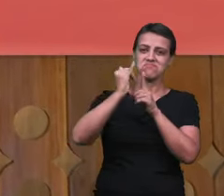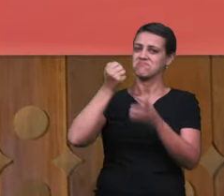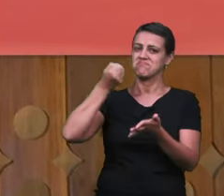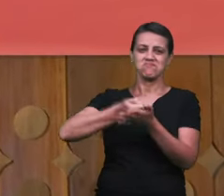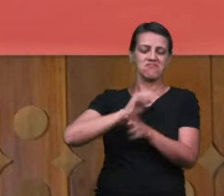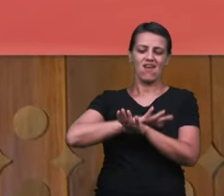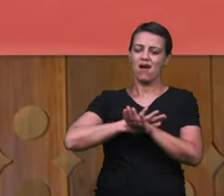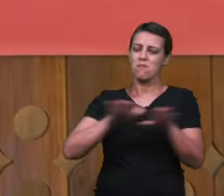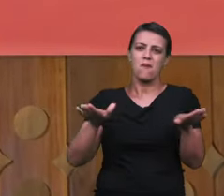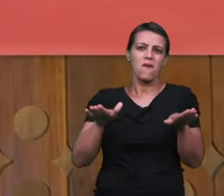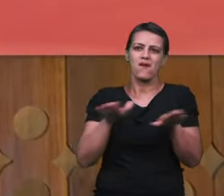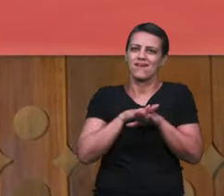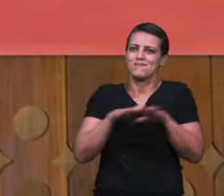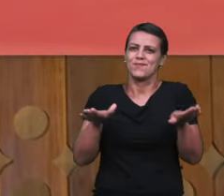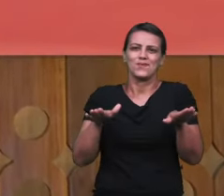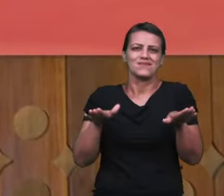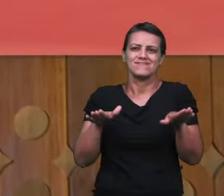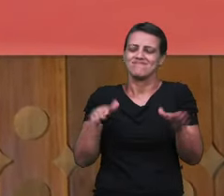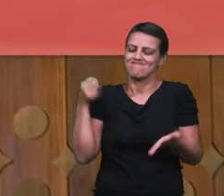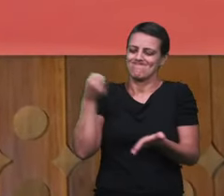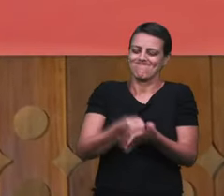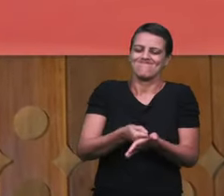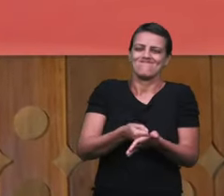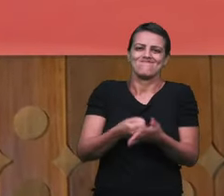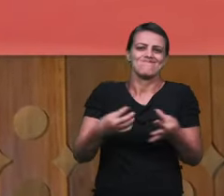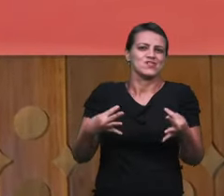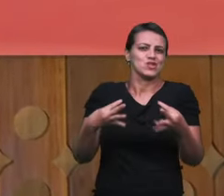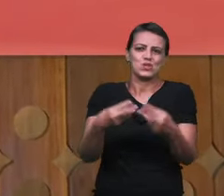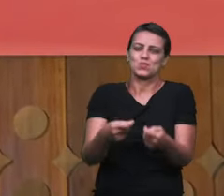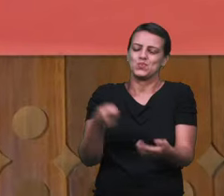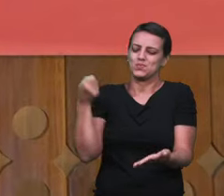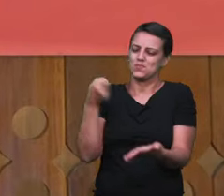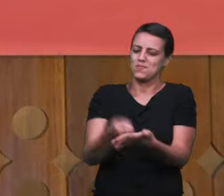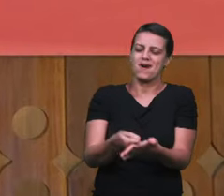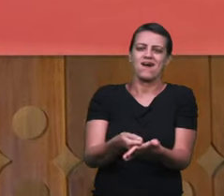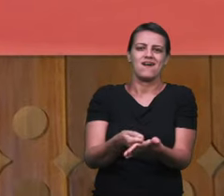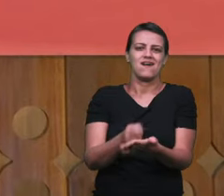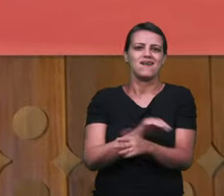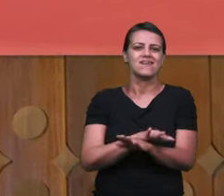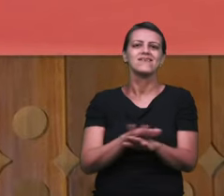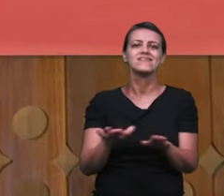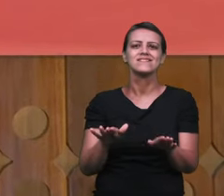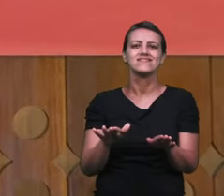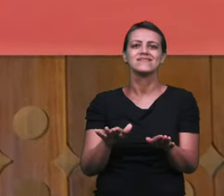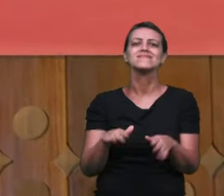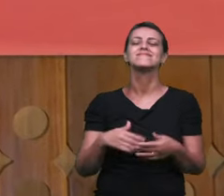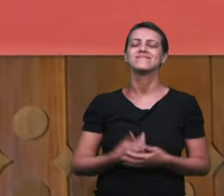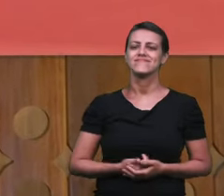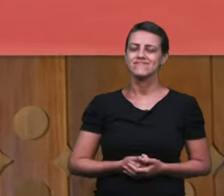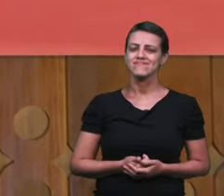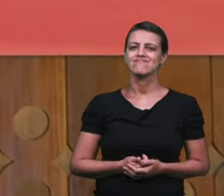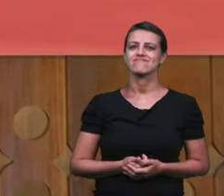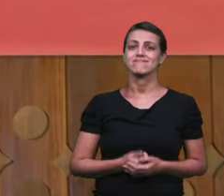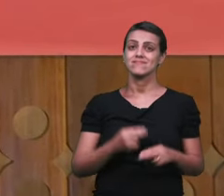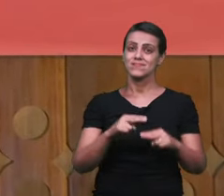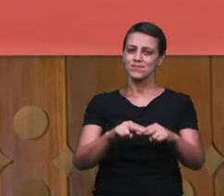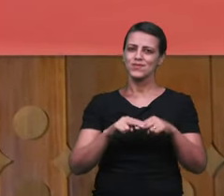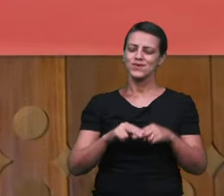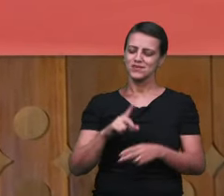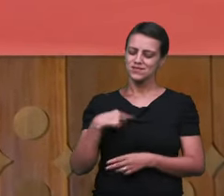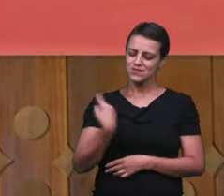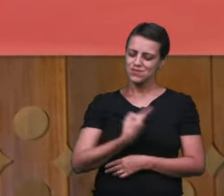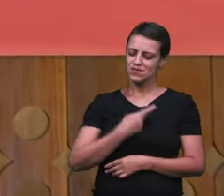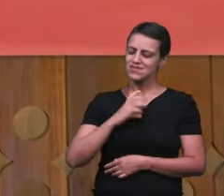avisado. E qual é a função do Messias? Ele veio para isso. Meus irmãos, é por isso que nós amamos a